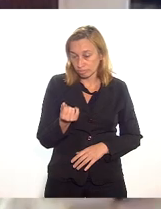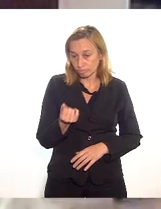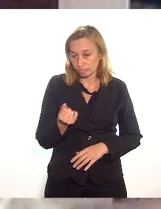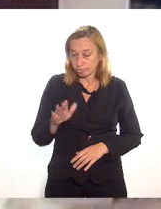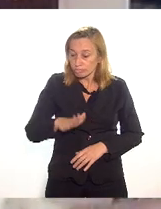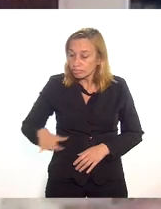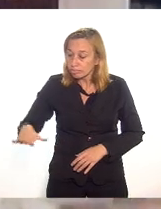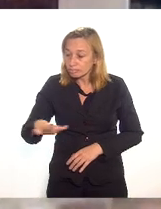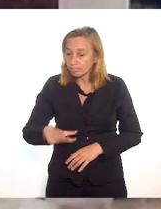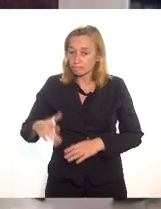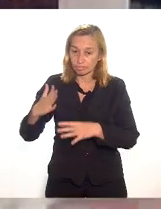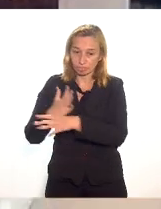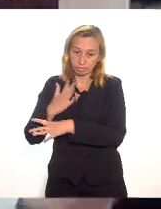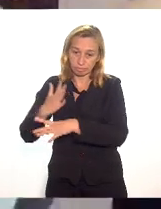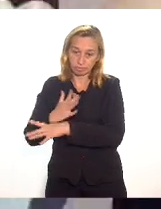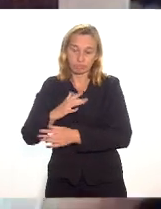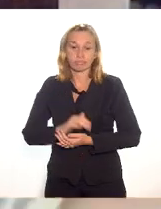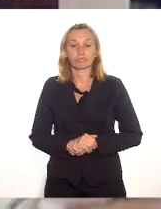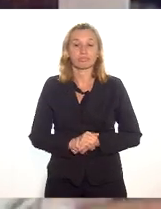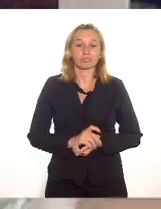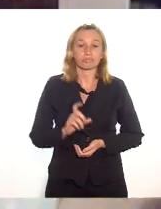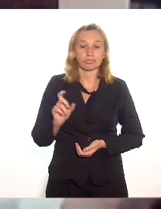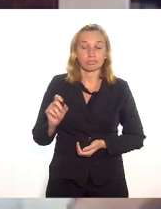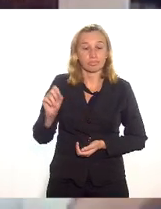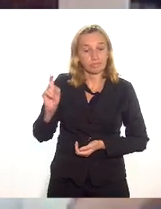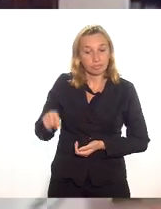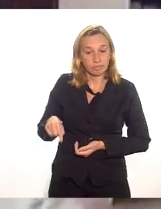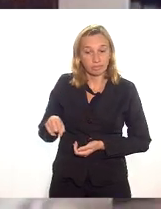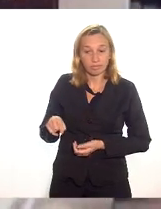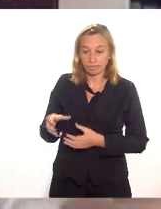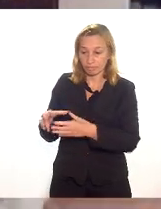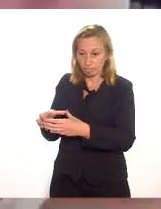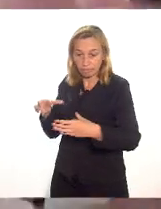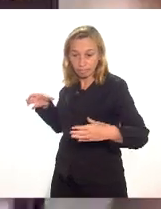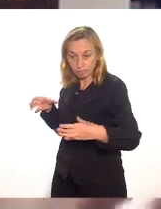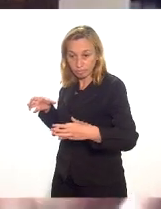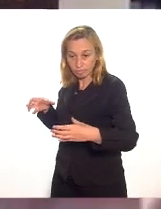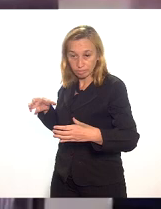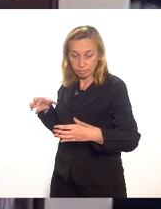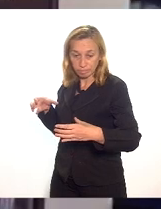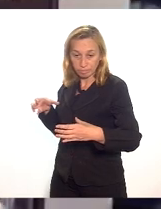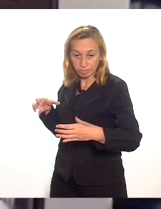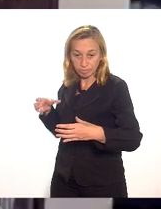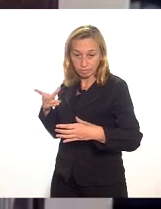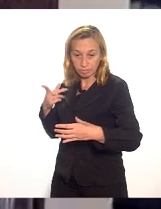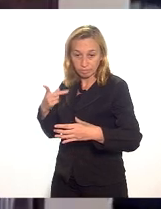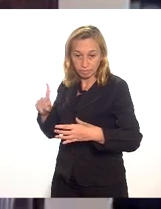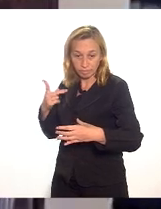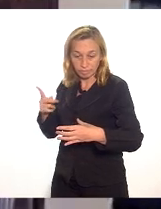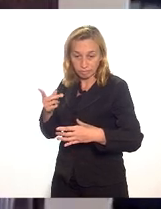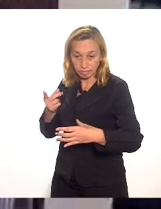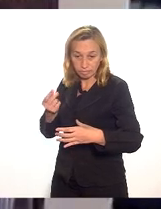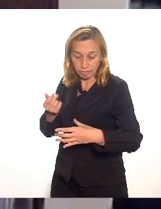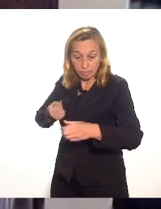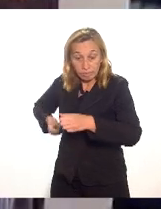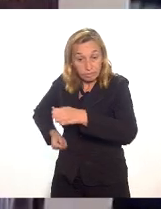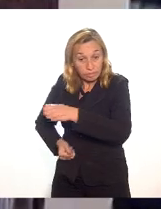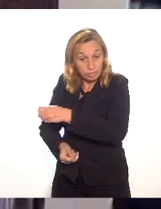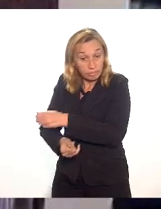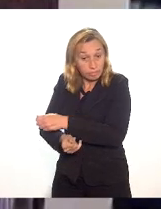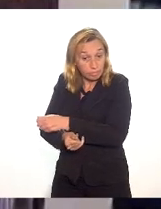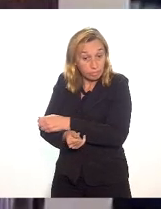cidade que é bom, grande, parte dele ser investido